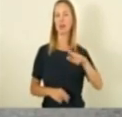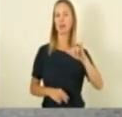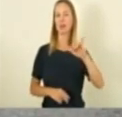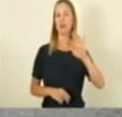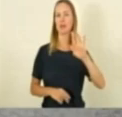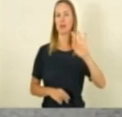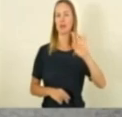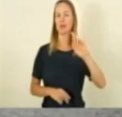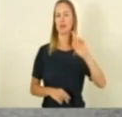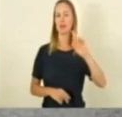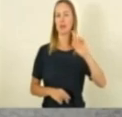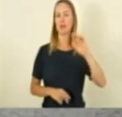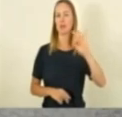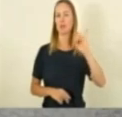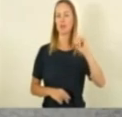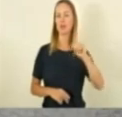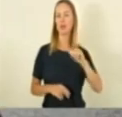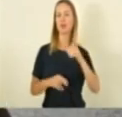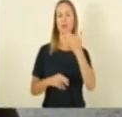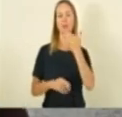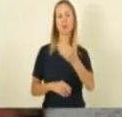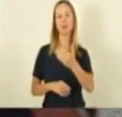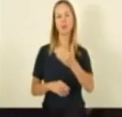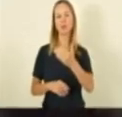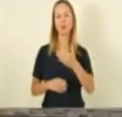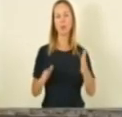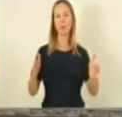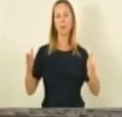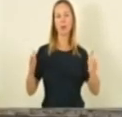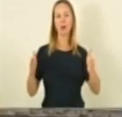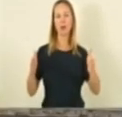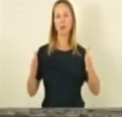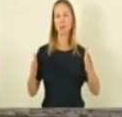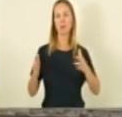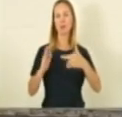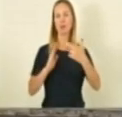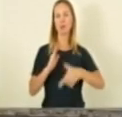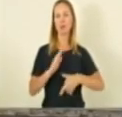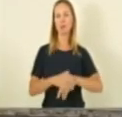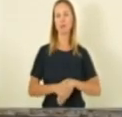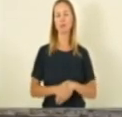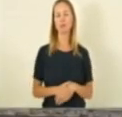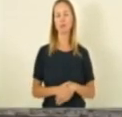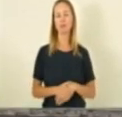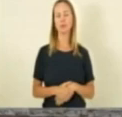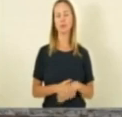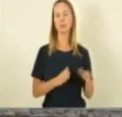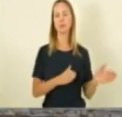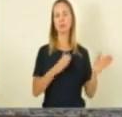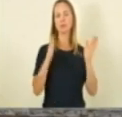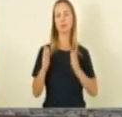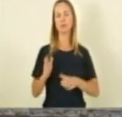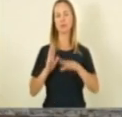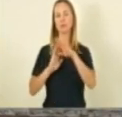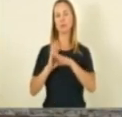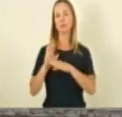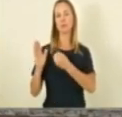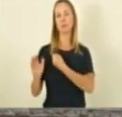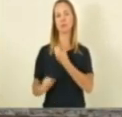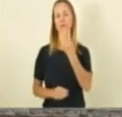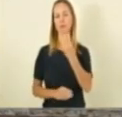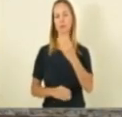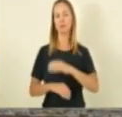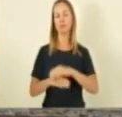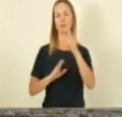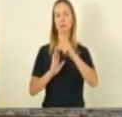do regimento e do prazo para me relatar a matéria. É regimental. Passamos ao item 3. Discussão única em regime de urgência do